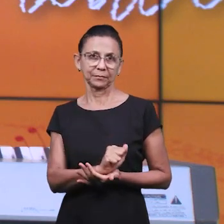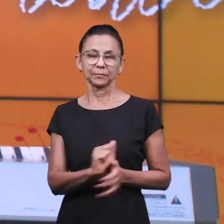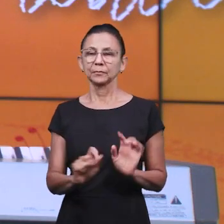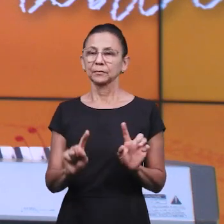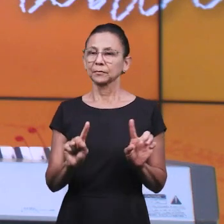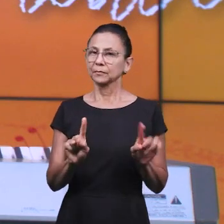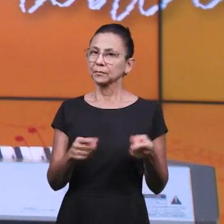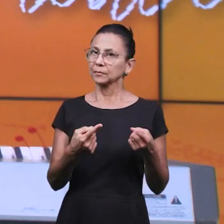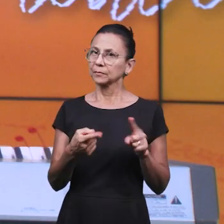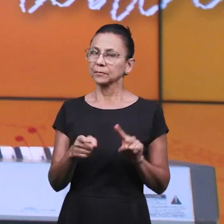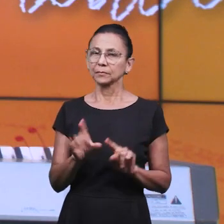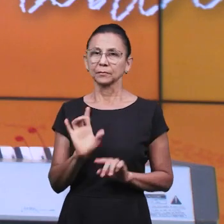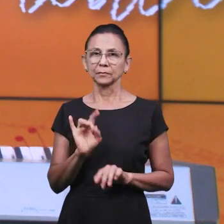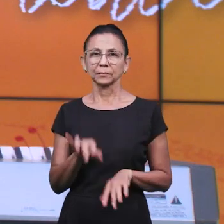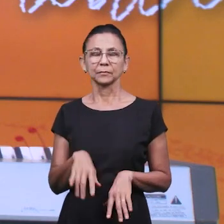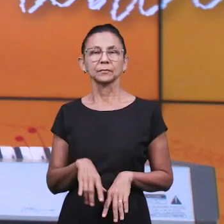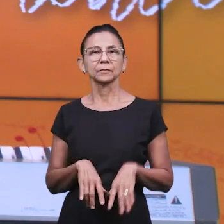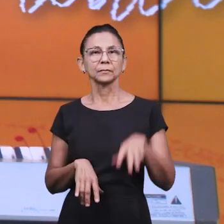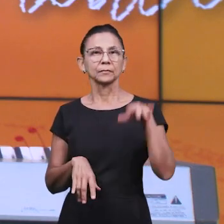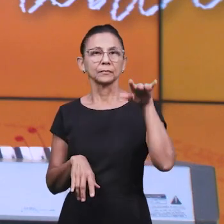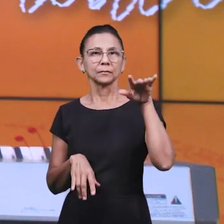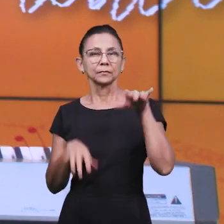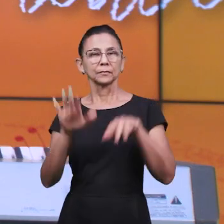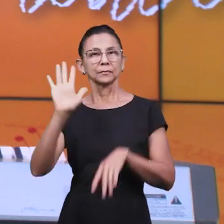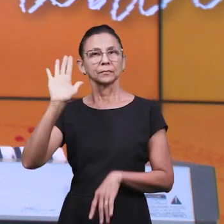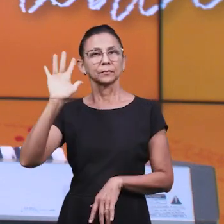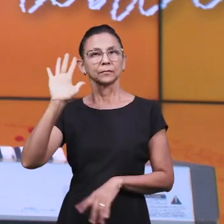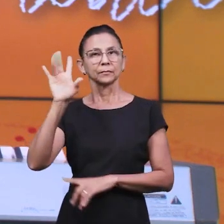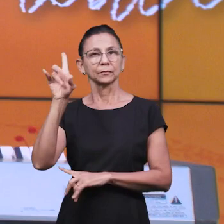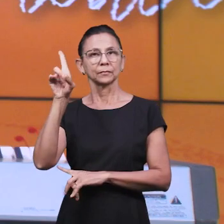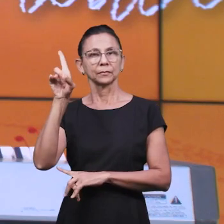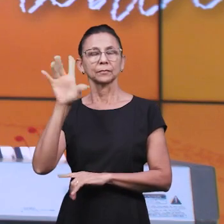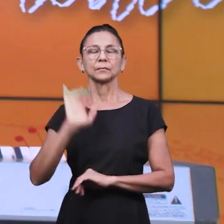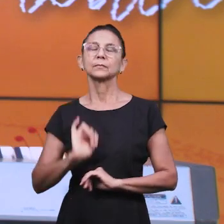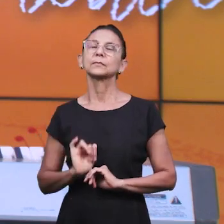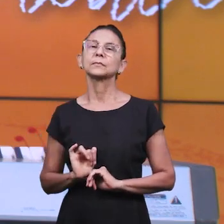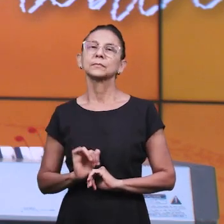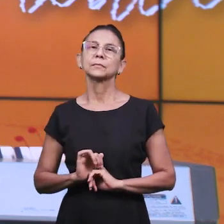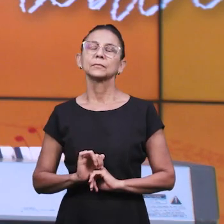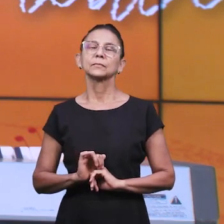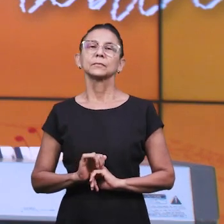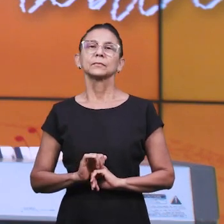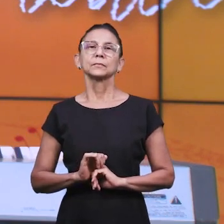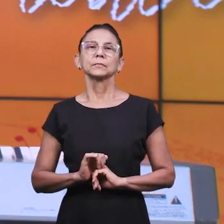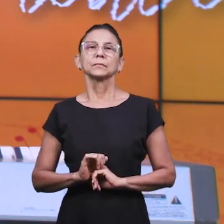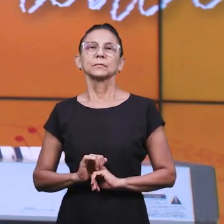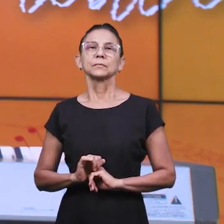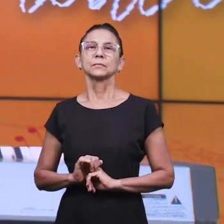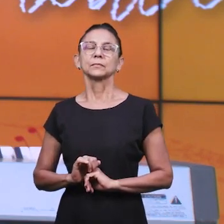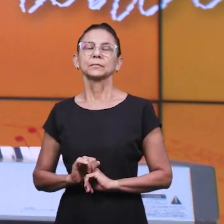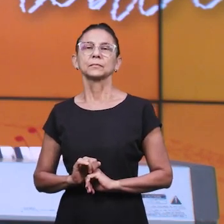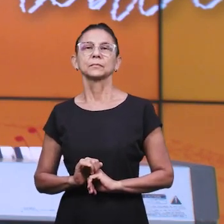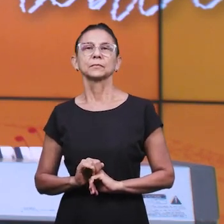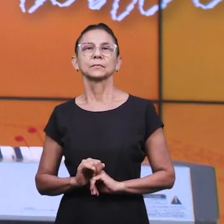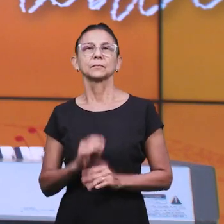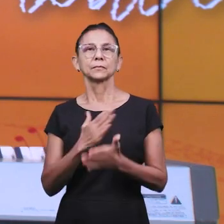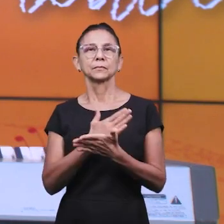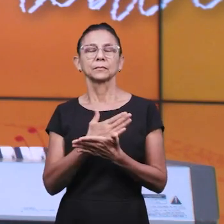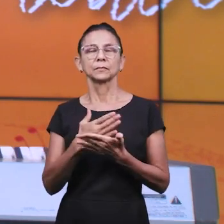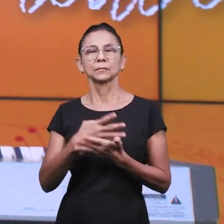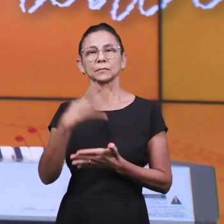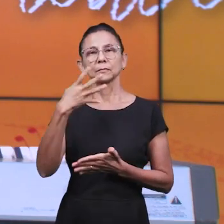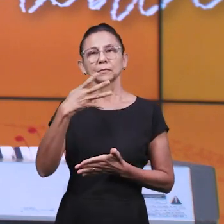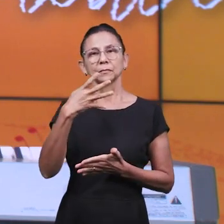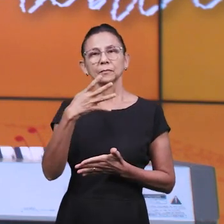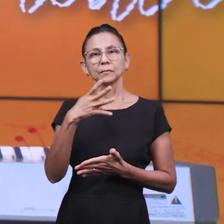melodia. Somente a mão direita, clave de Sol. Vamos lá? Vou iniciar com o quarto dedo no